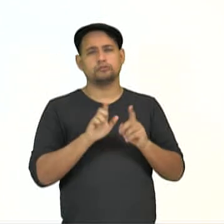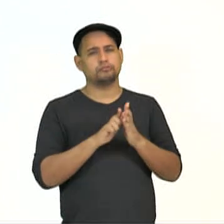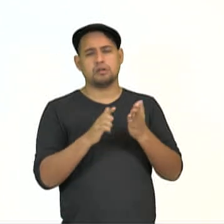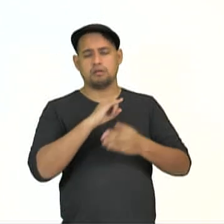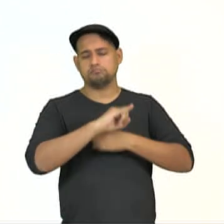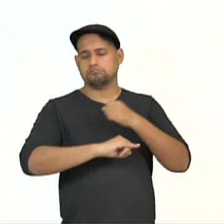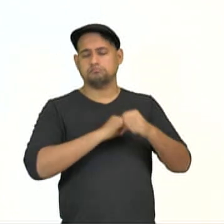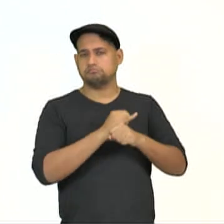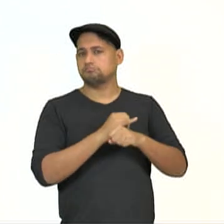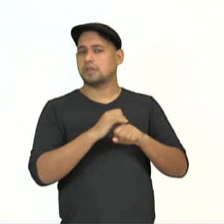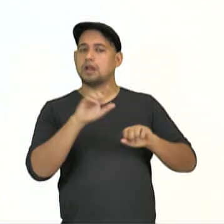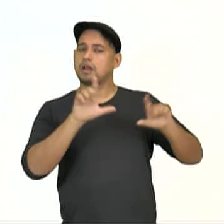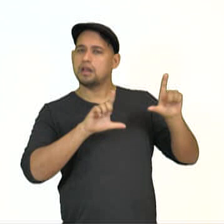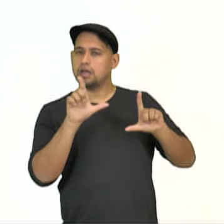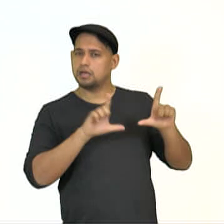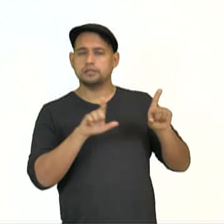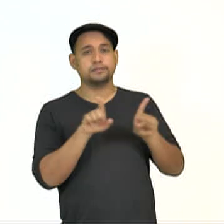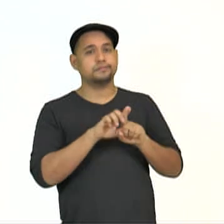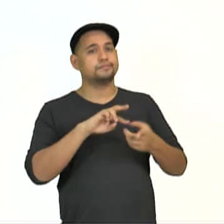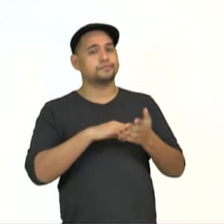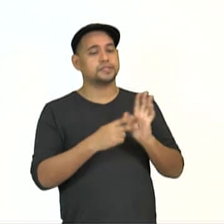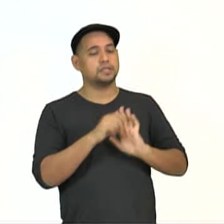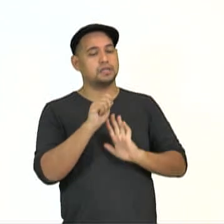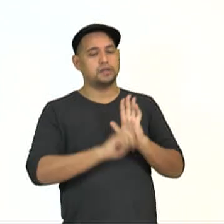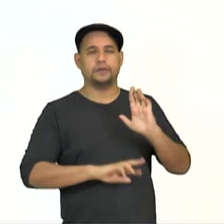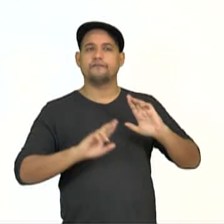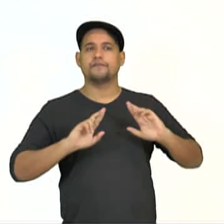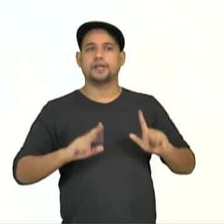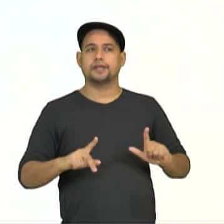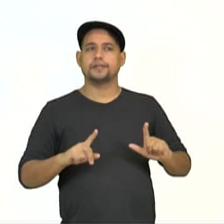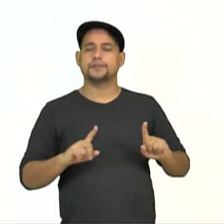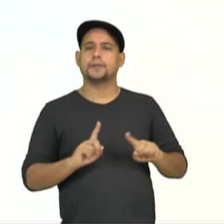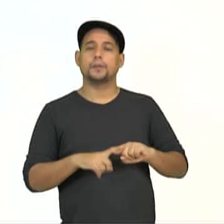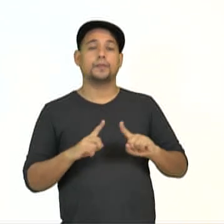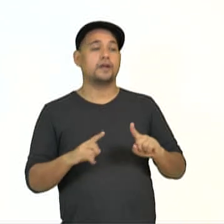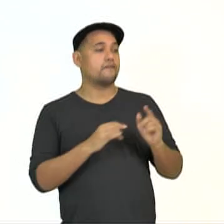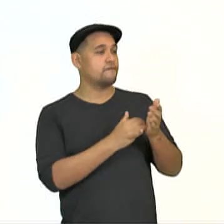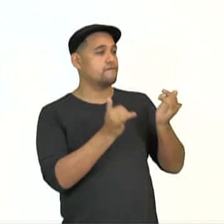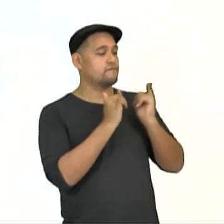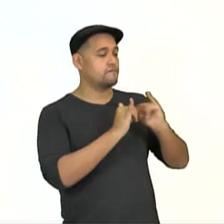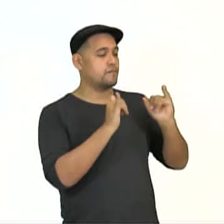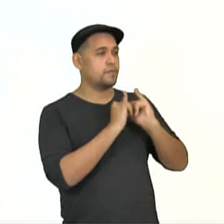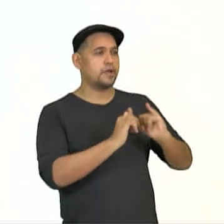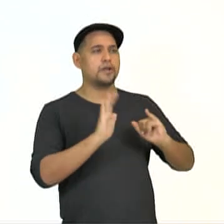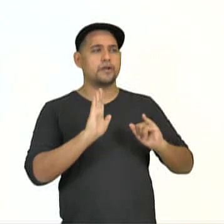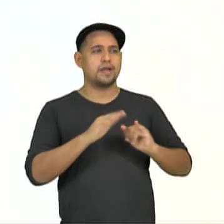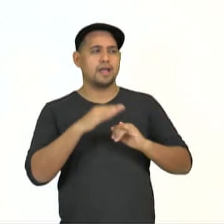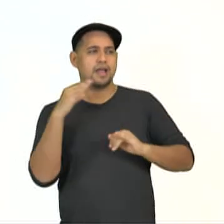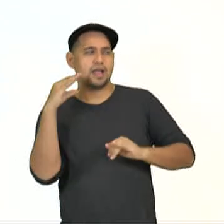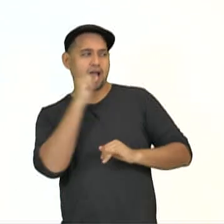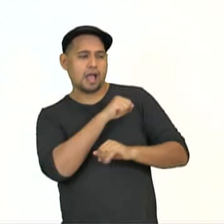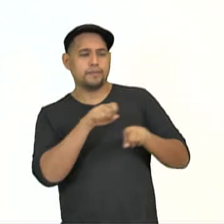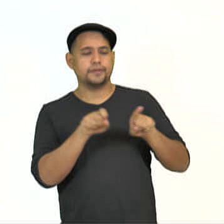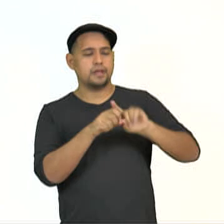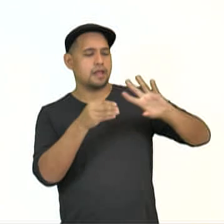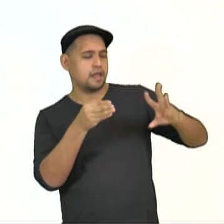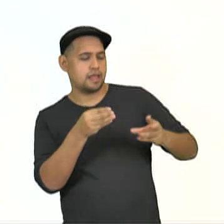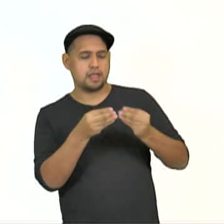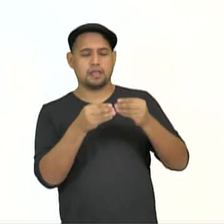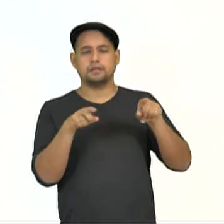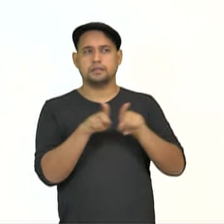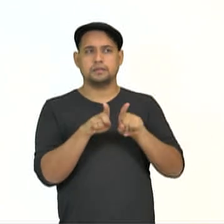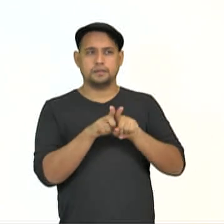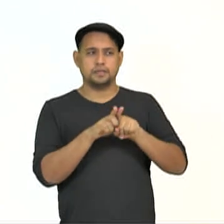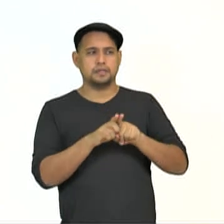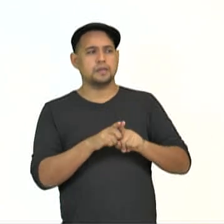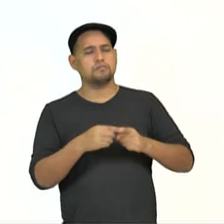internet, na televisão, são textos diferentes. A notícia é mais ágil, mais breve, rápida,